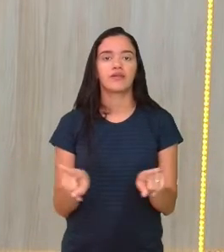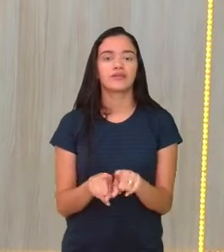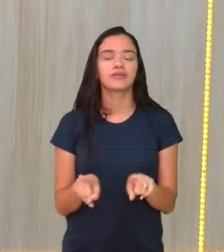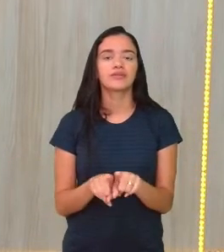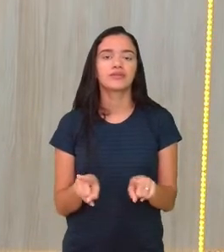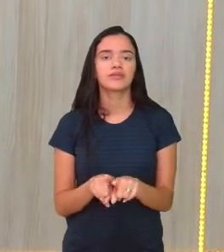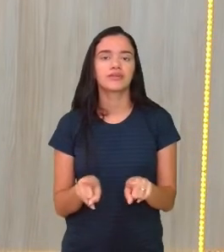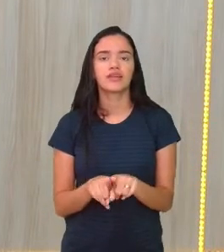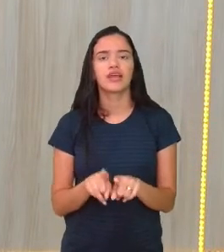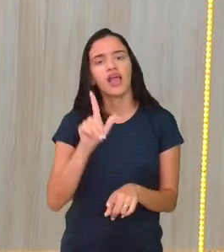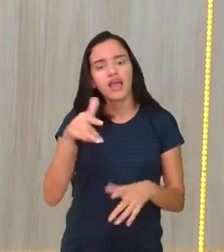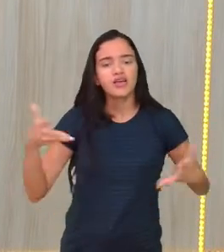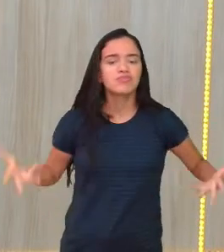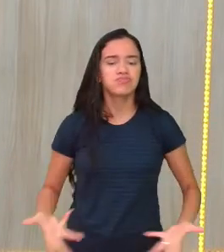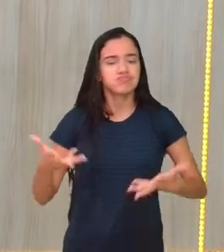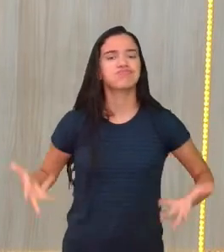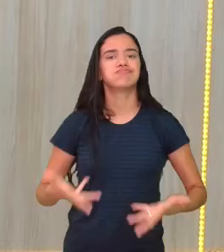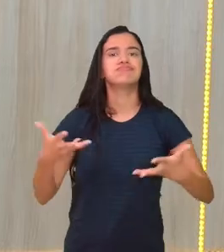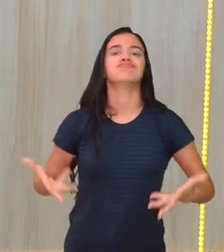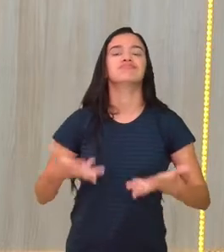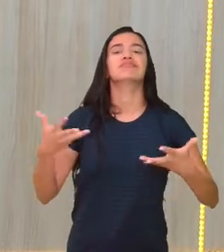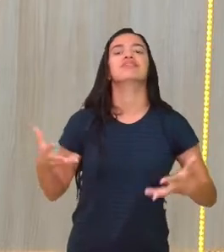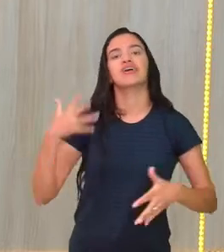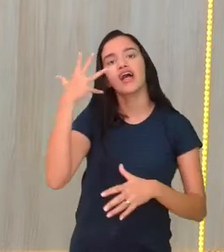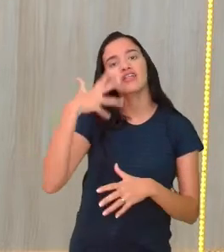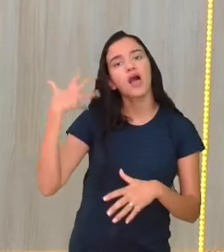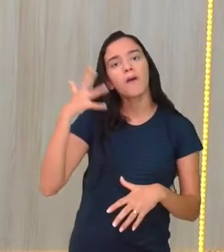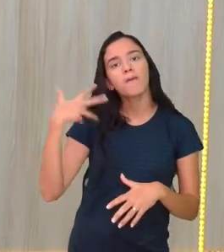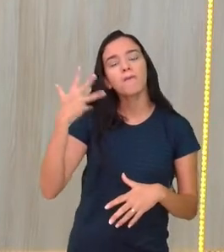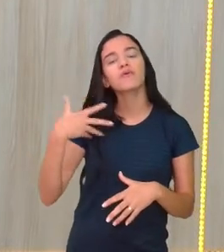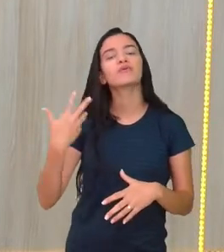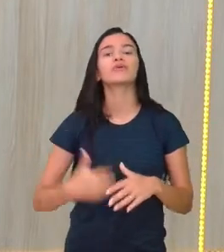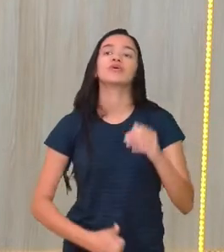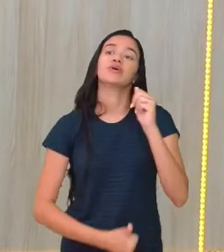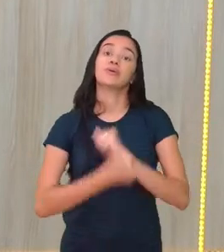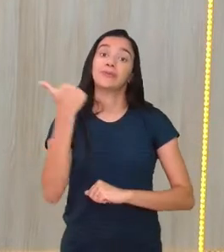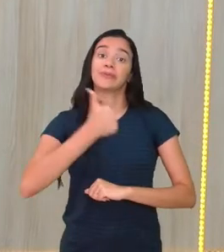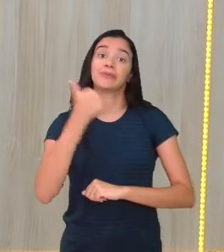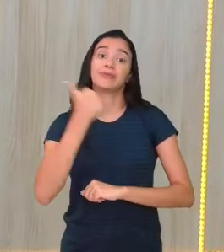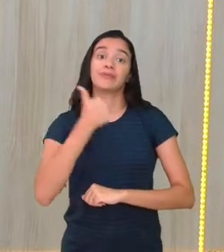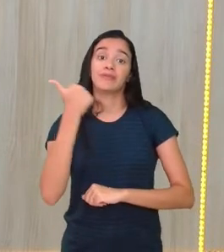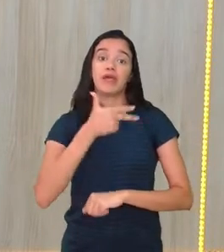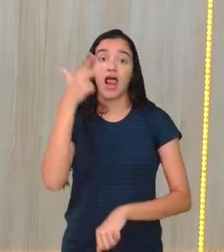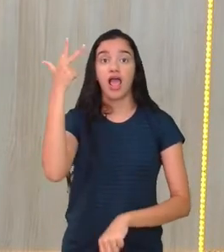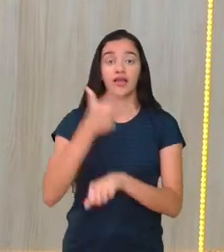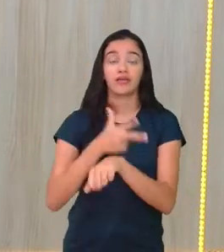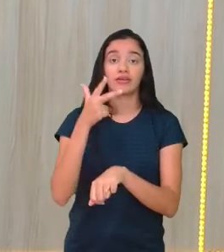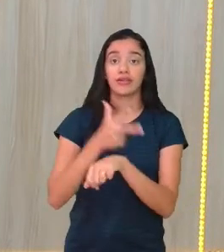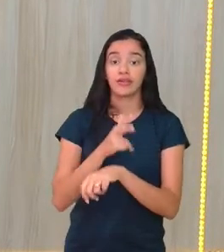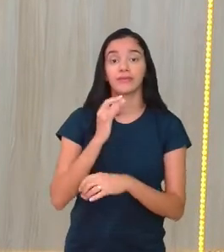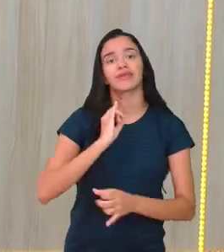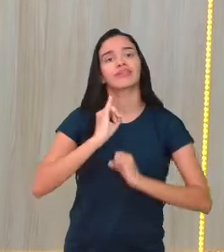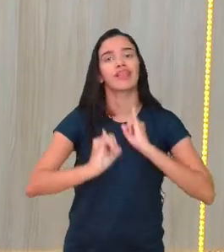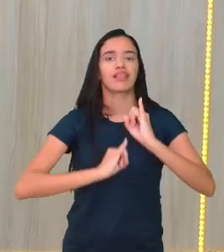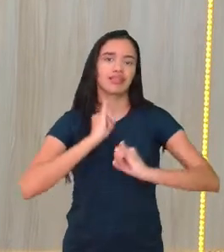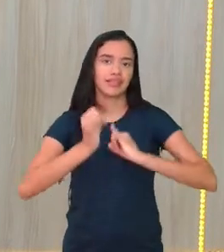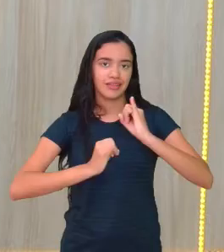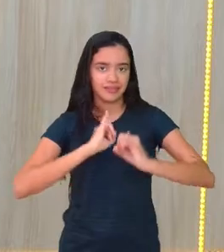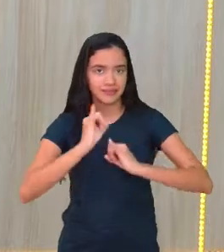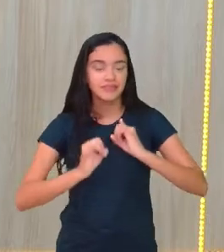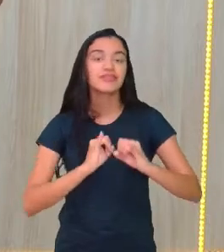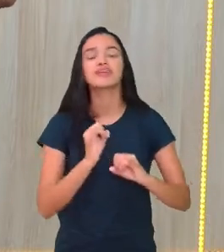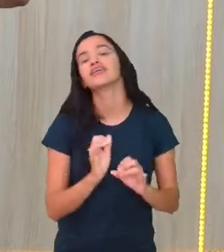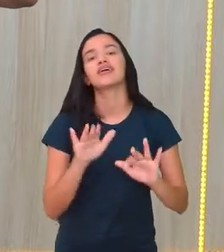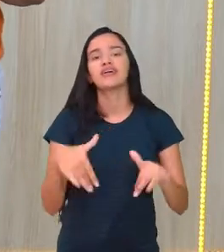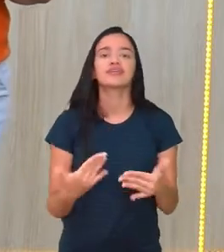assim, incentivadores da música digital. Ele foi o primeiro a gravar uma música pela internet. Pela internet. Então,